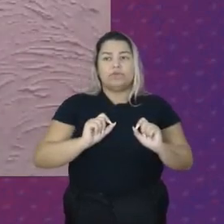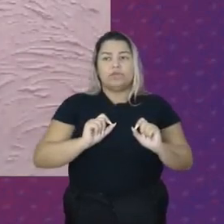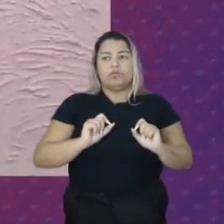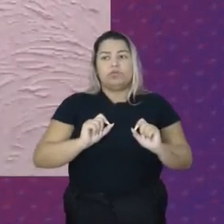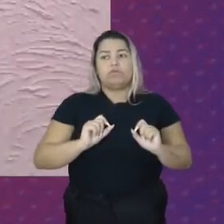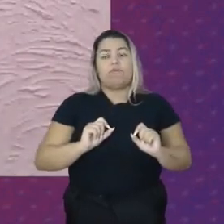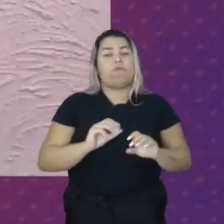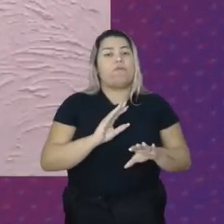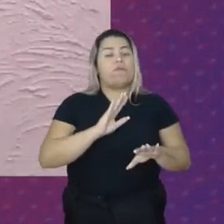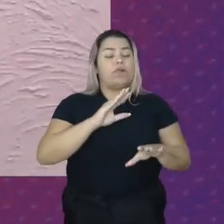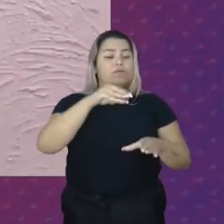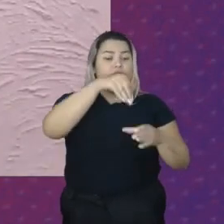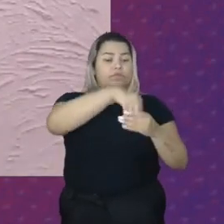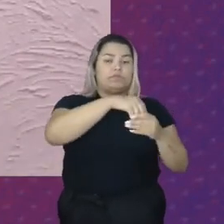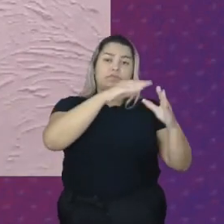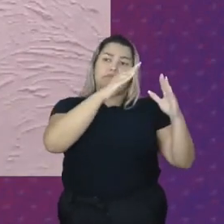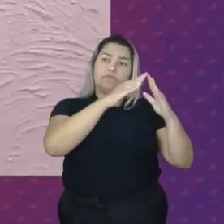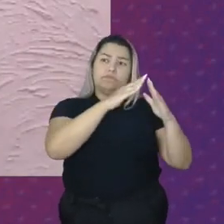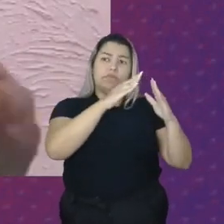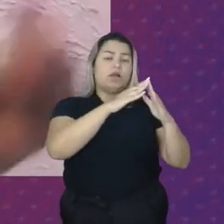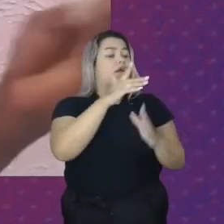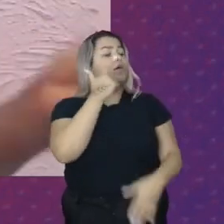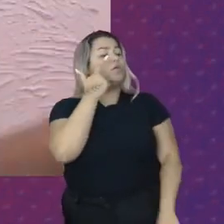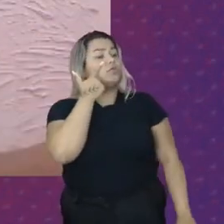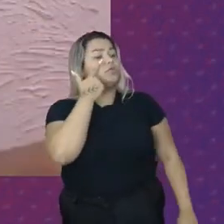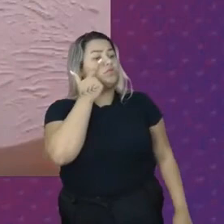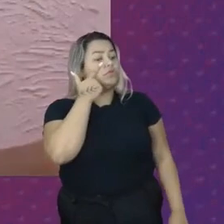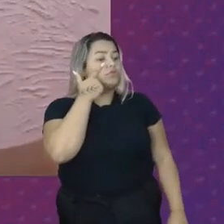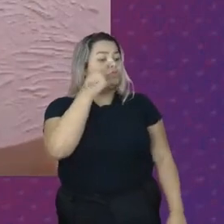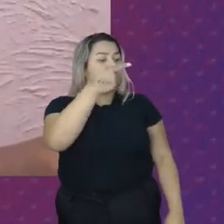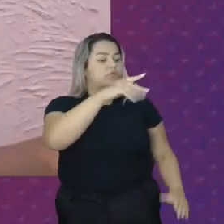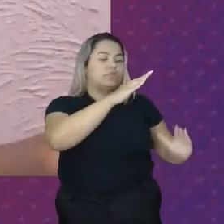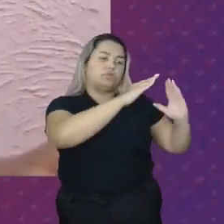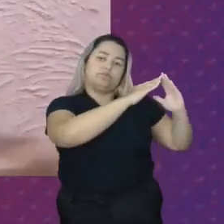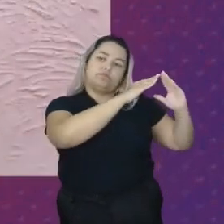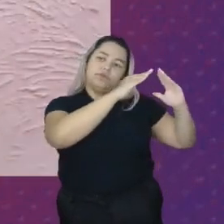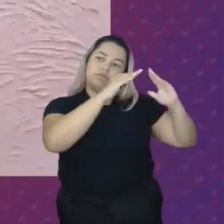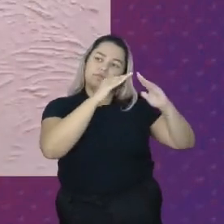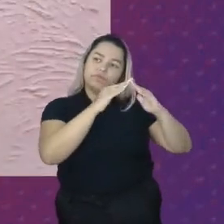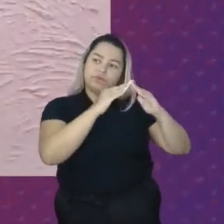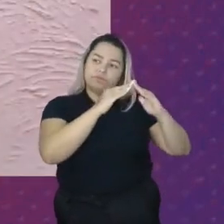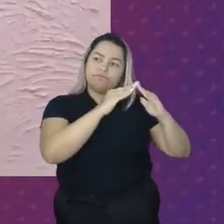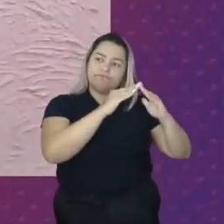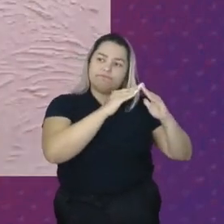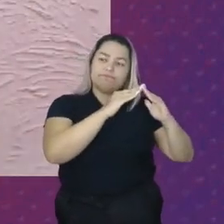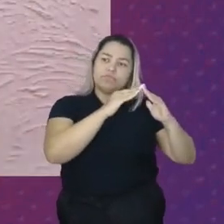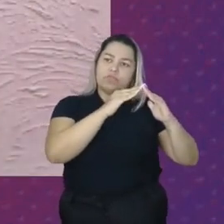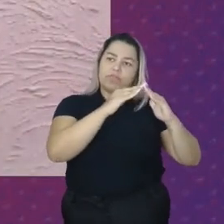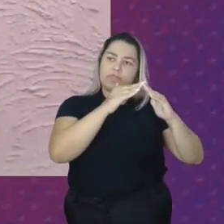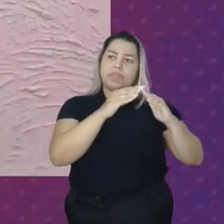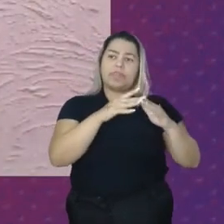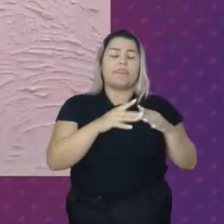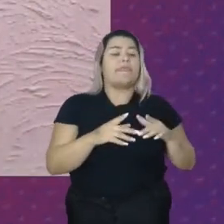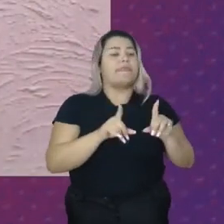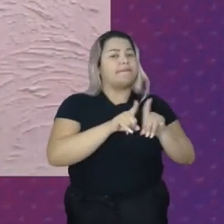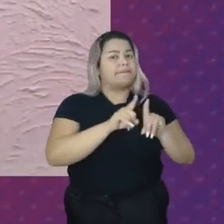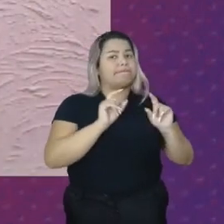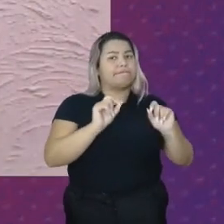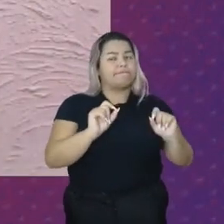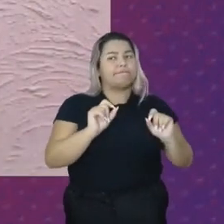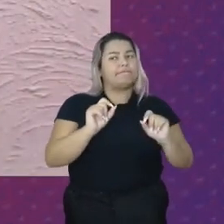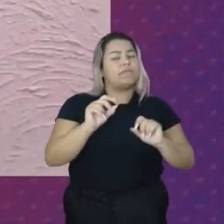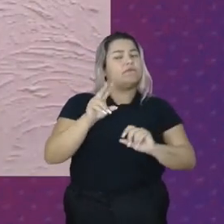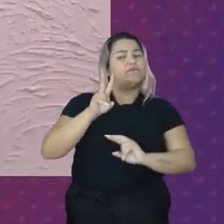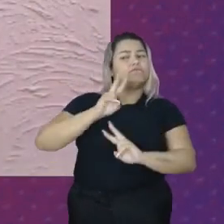ficarem mais dentro de casa, prestou mais atenção no seu vizinho. E, com isso, deve ter incomodado ver